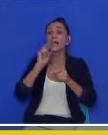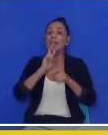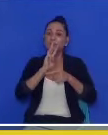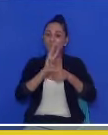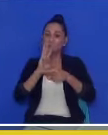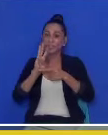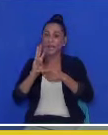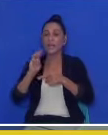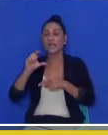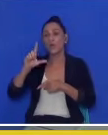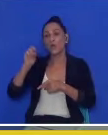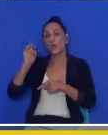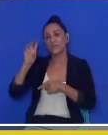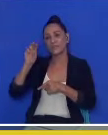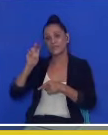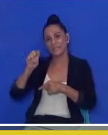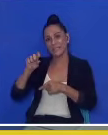internet,